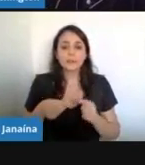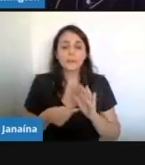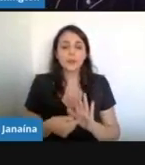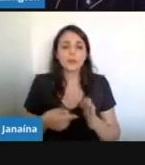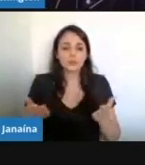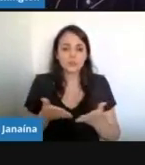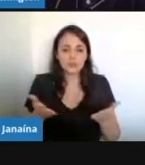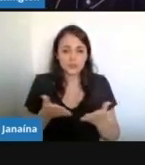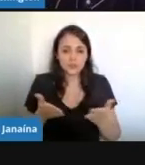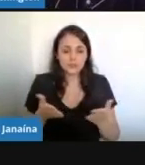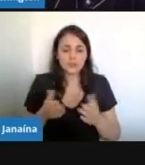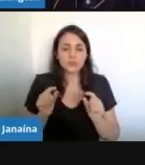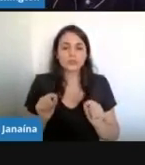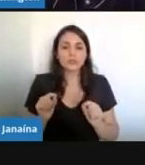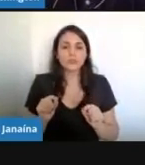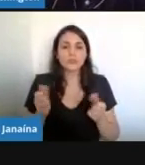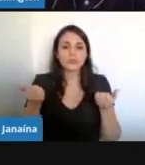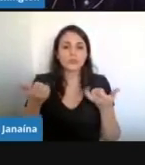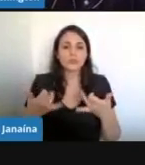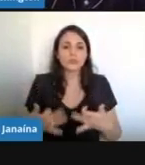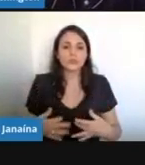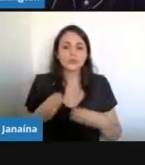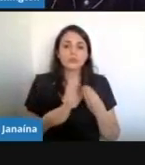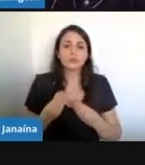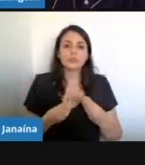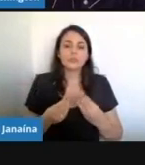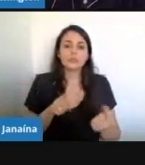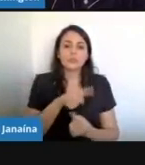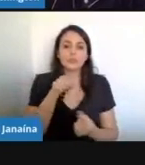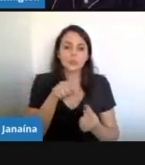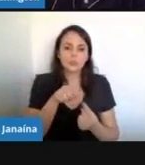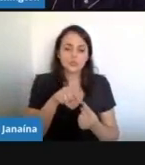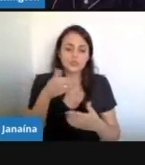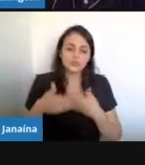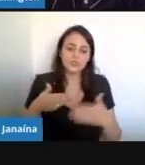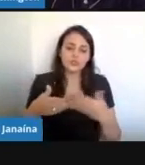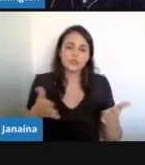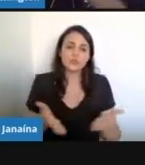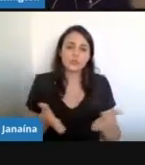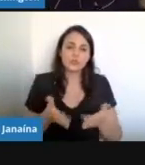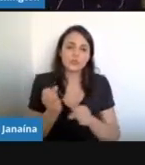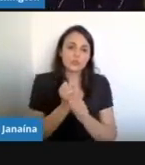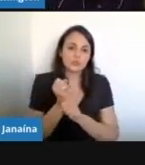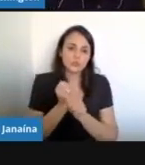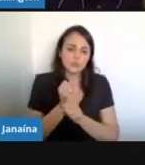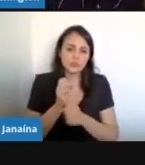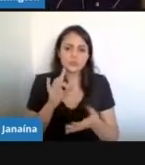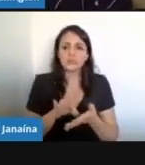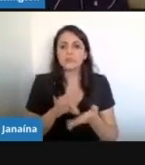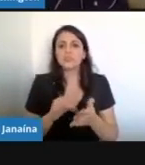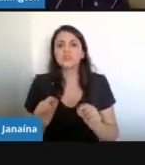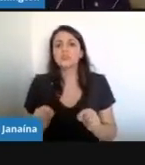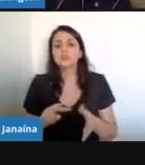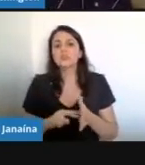quebra-cabeça, né? Que se refere às metas de desenvolvimento do milênio, né? Que, na verdade, o que é? Nós temos aí